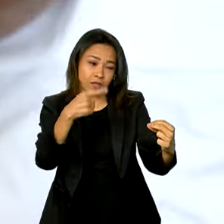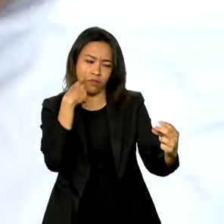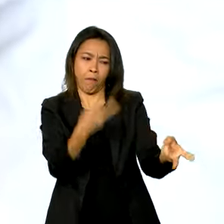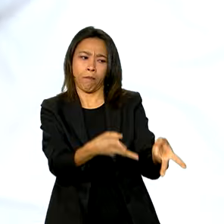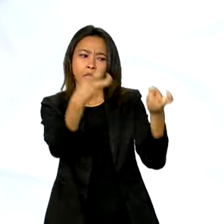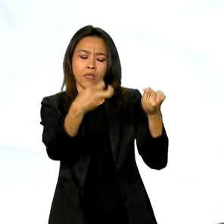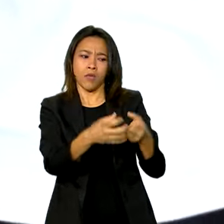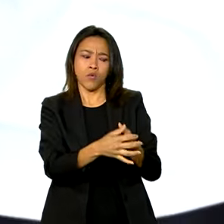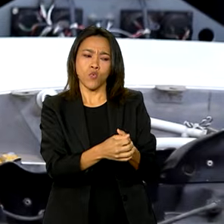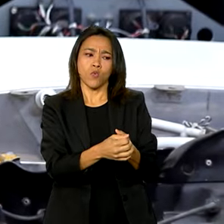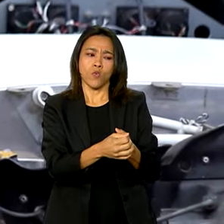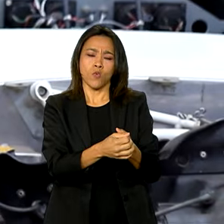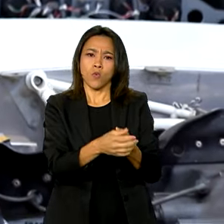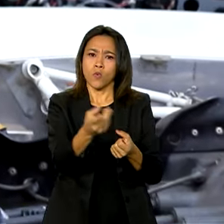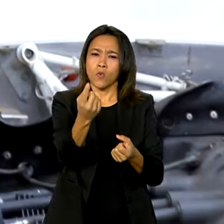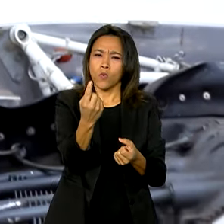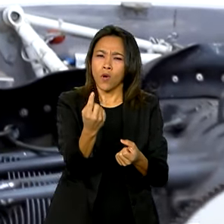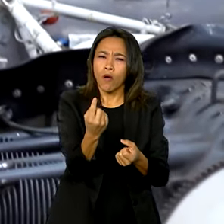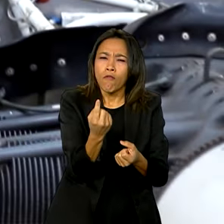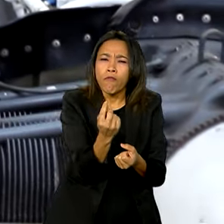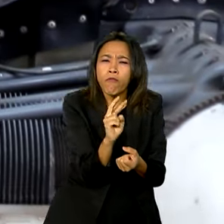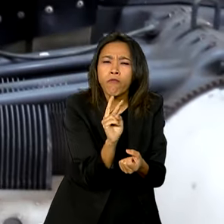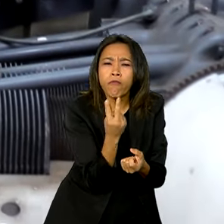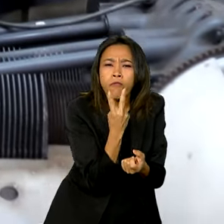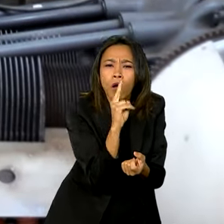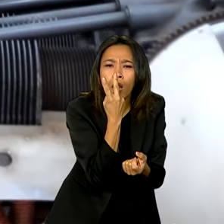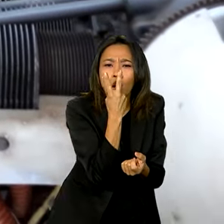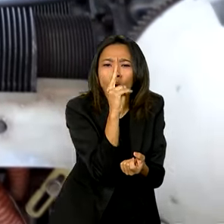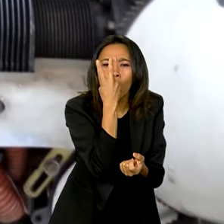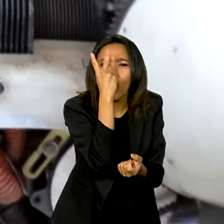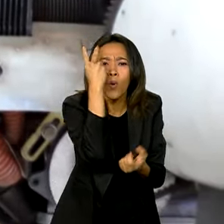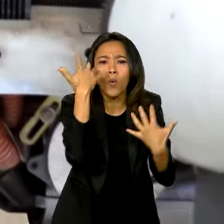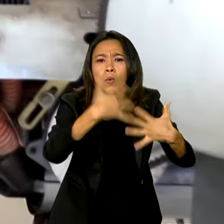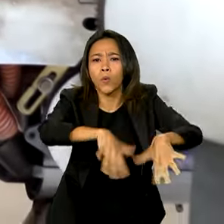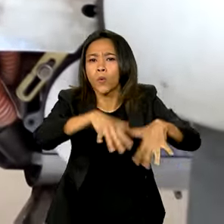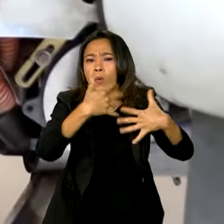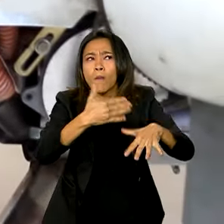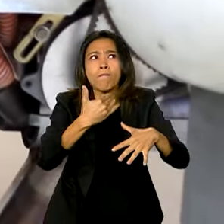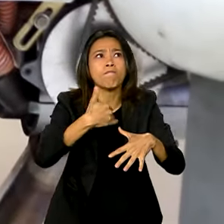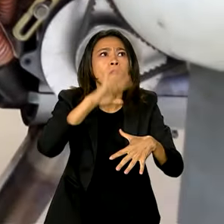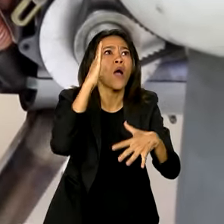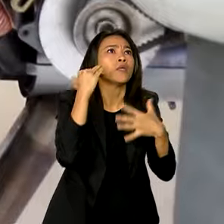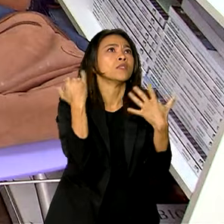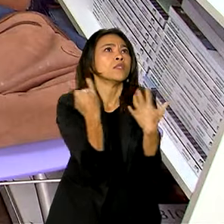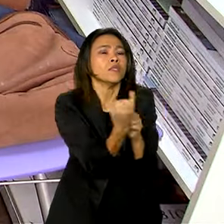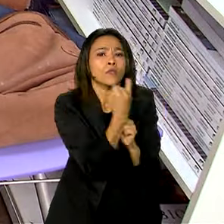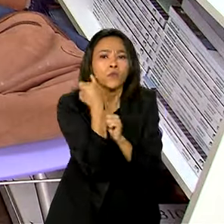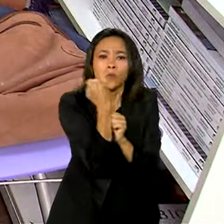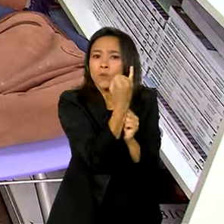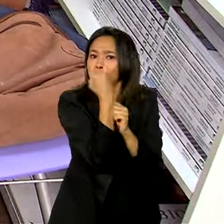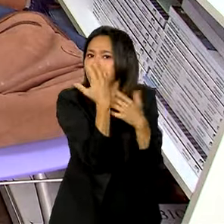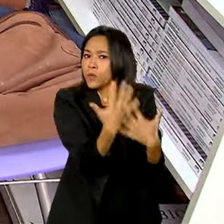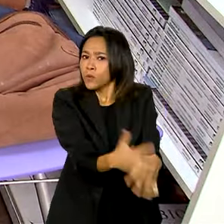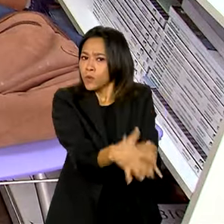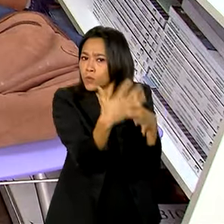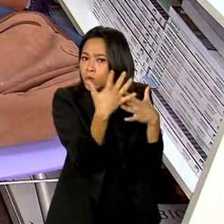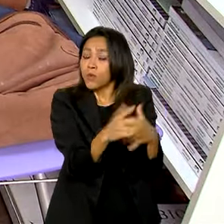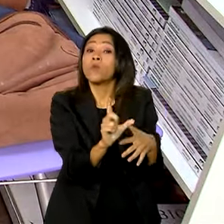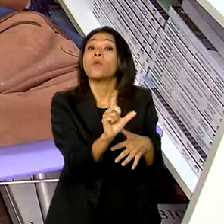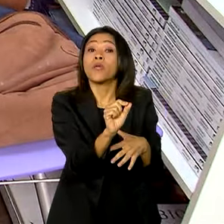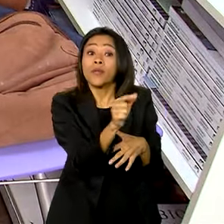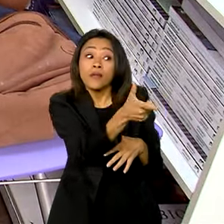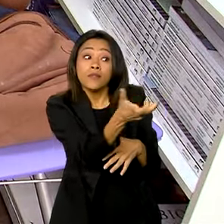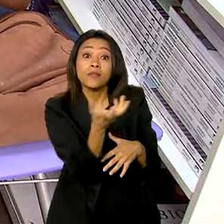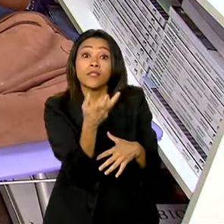perceber que a coisa mais valiosa, a coisa mais sagrada, a coisa mais importante que